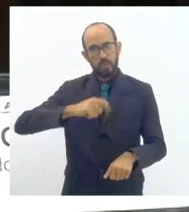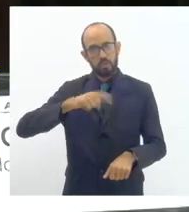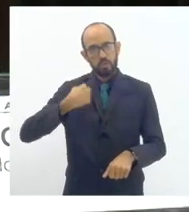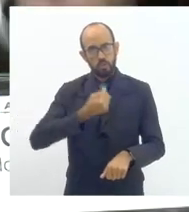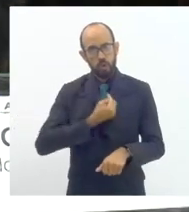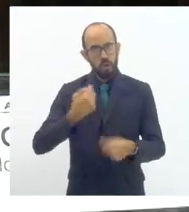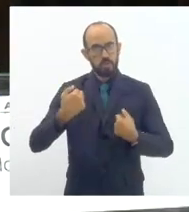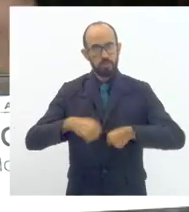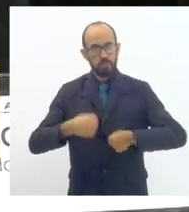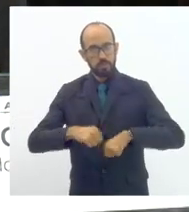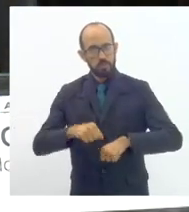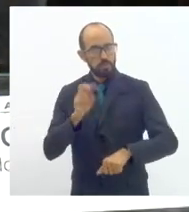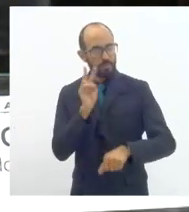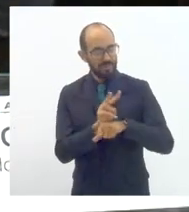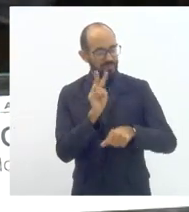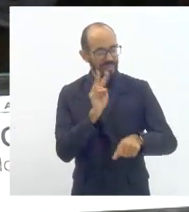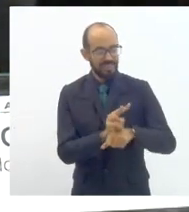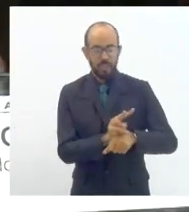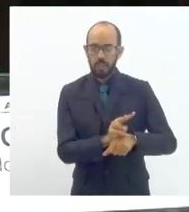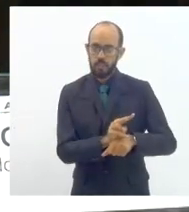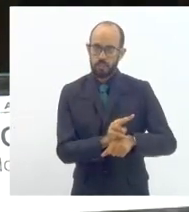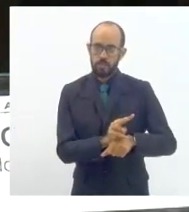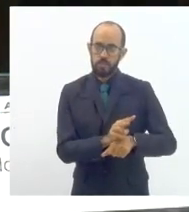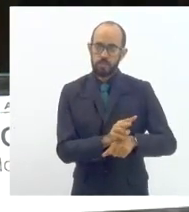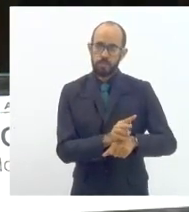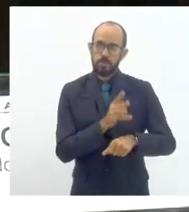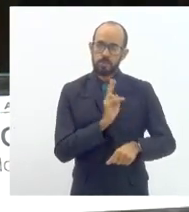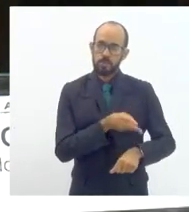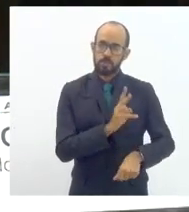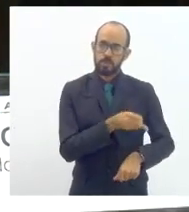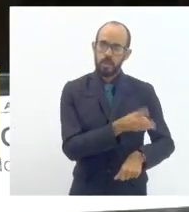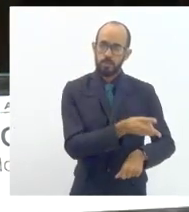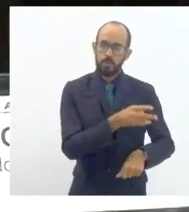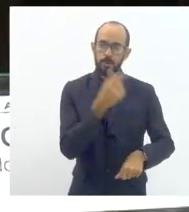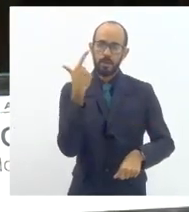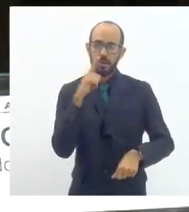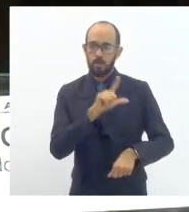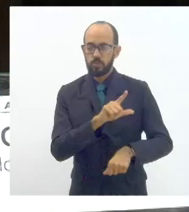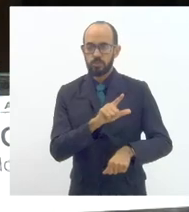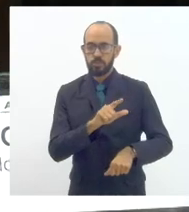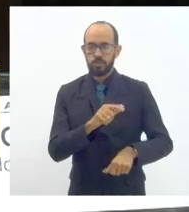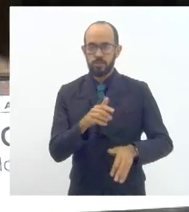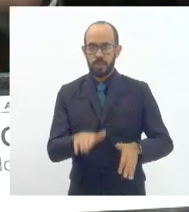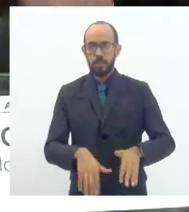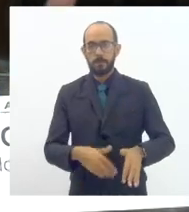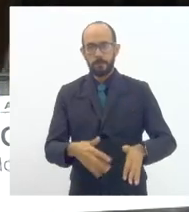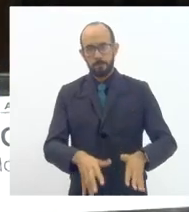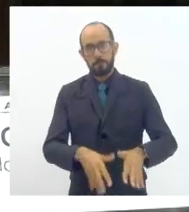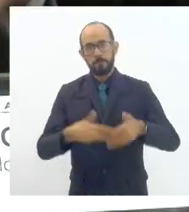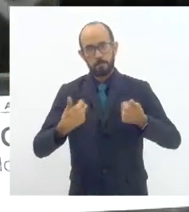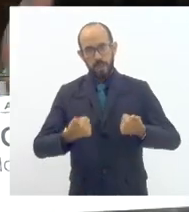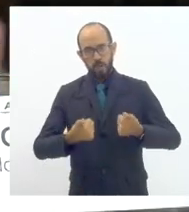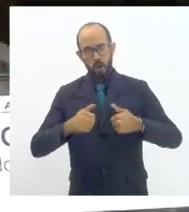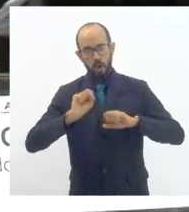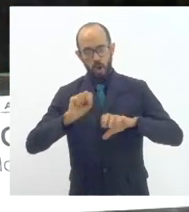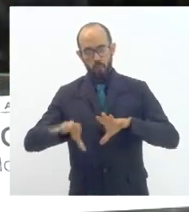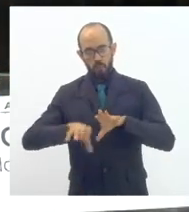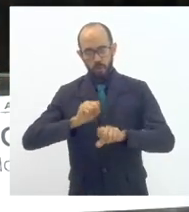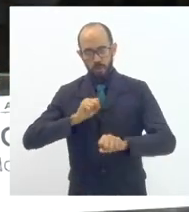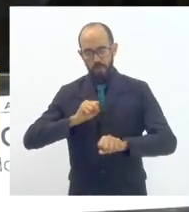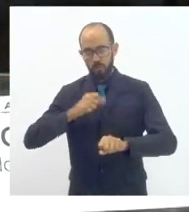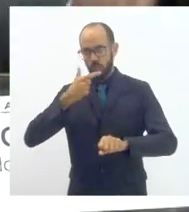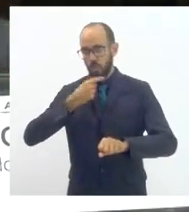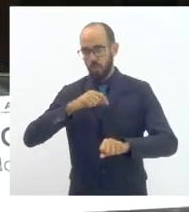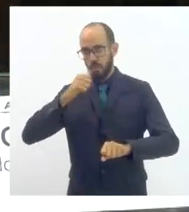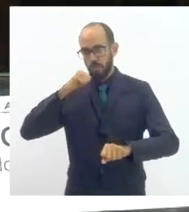tem que defender cada vez mais com garra para que ela seja cada vez uma escola que forme não só homens